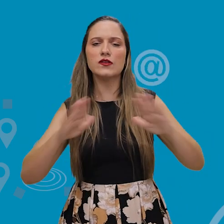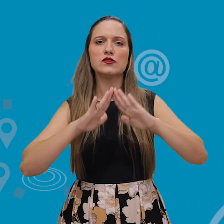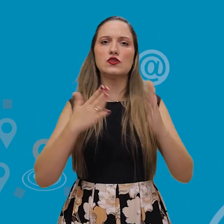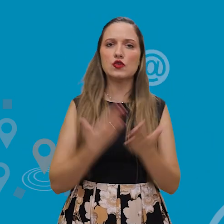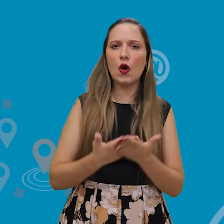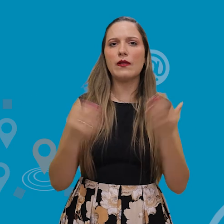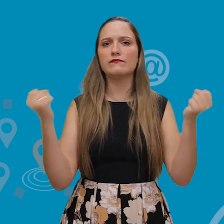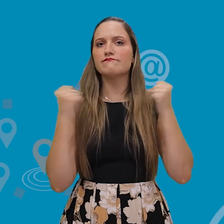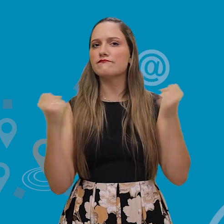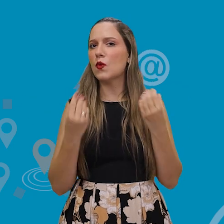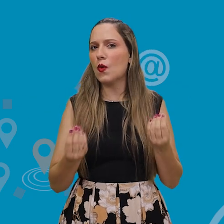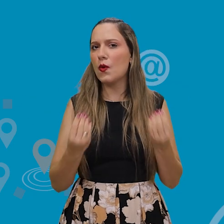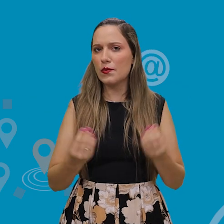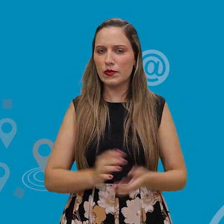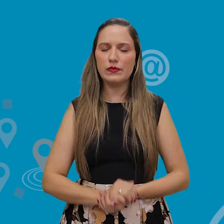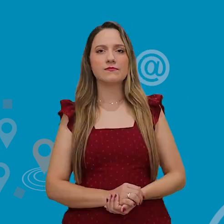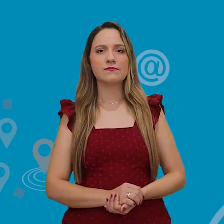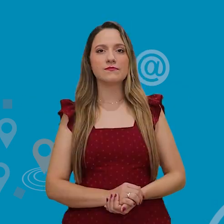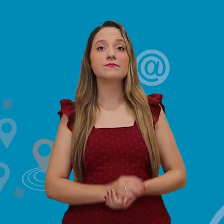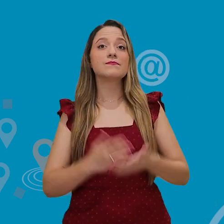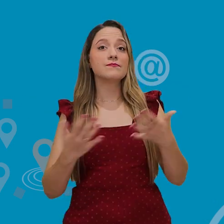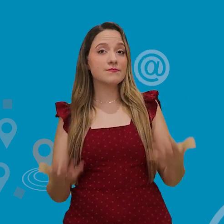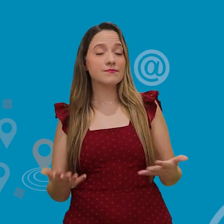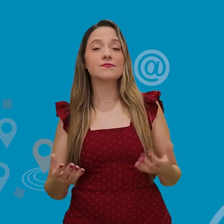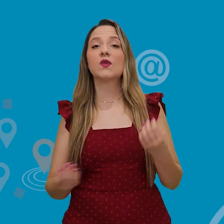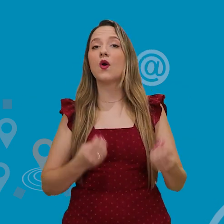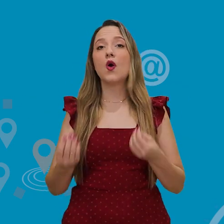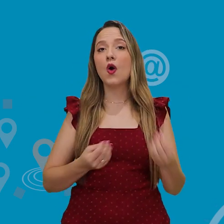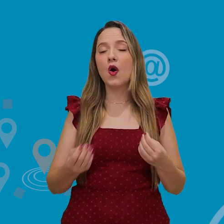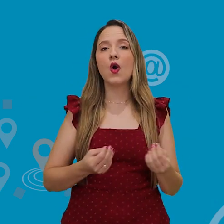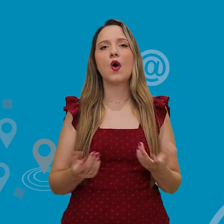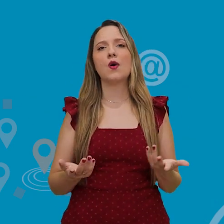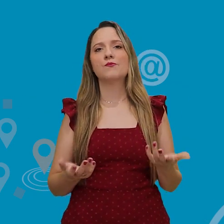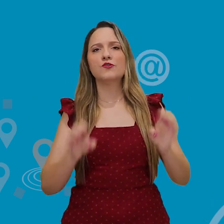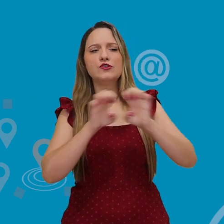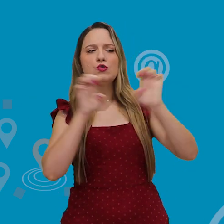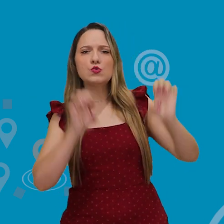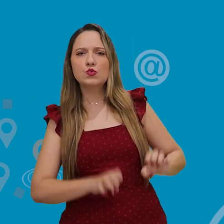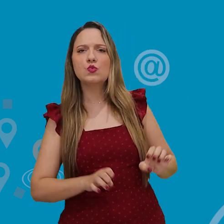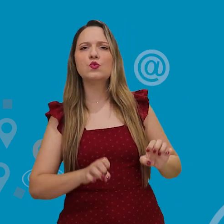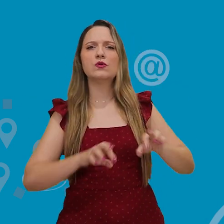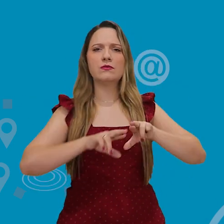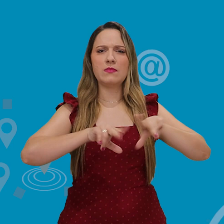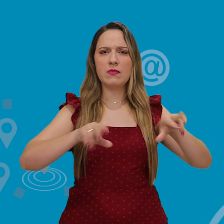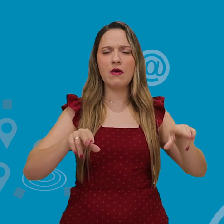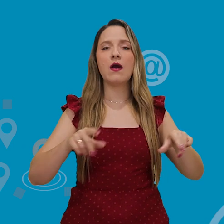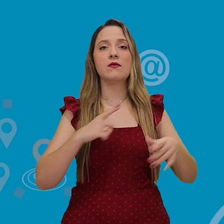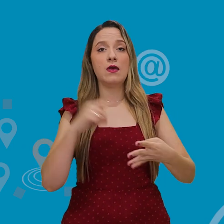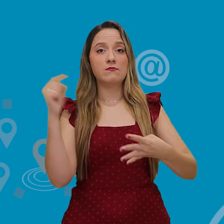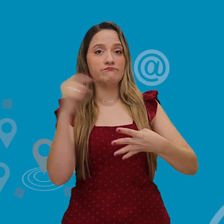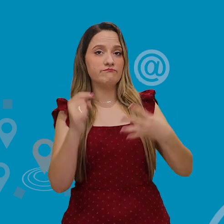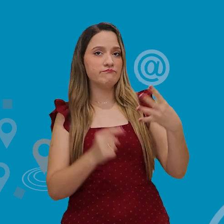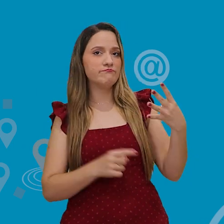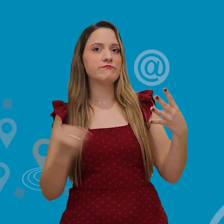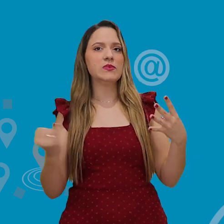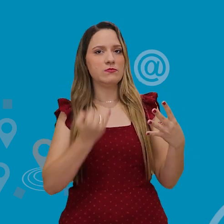de aventura na educação física dentro da escola? Bom, em relação à questão da infraestrutura, eu pontuaria 4